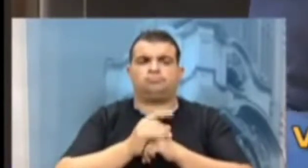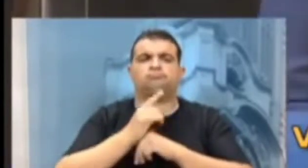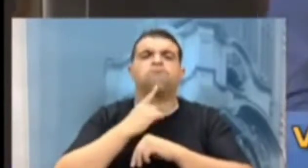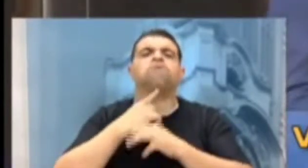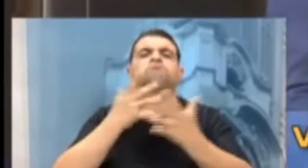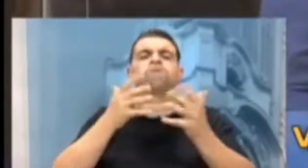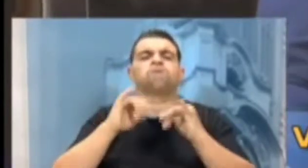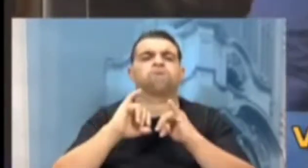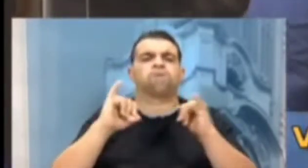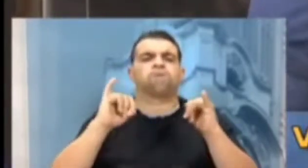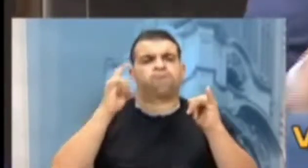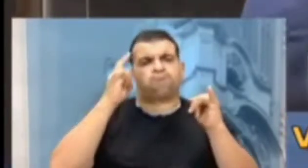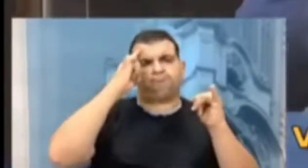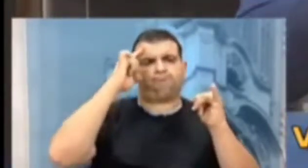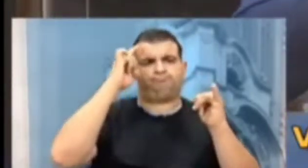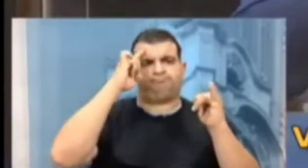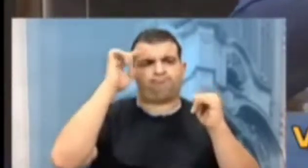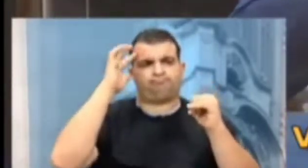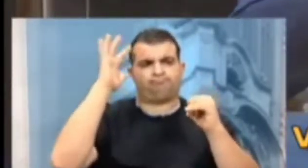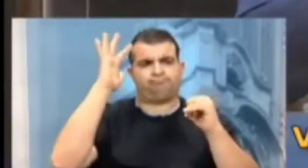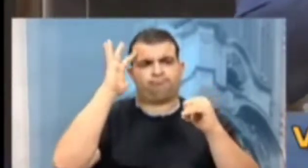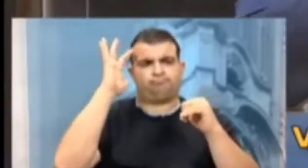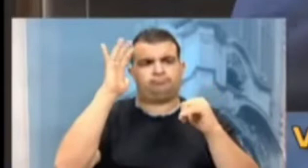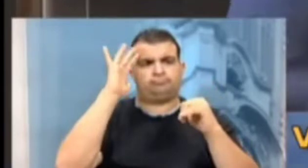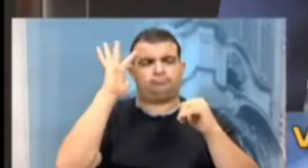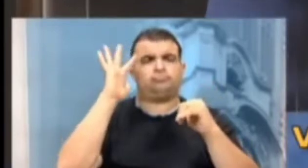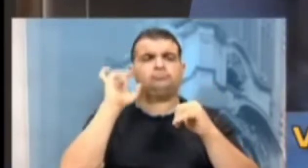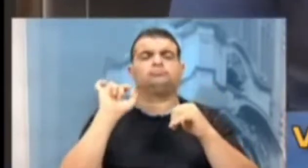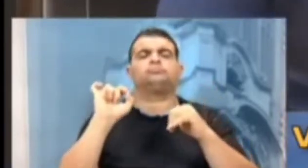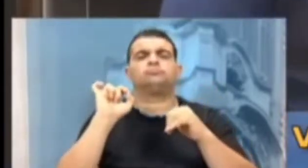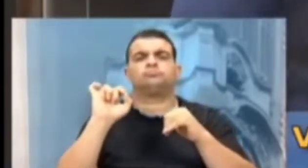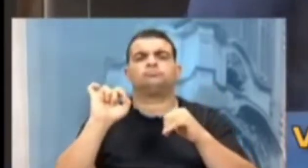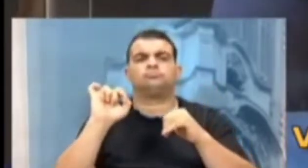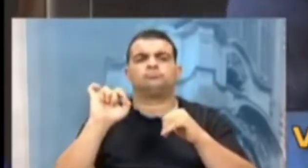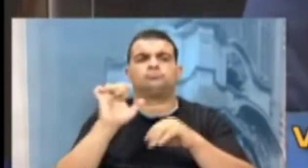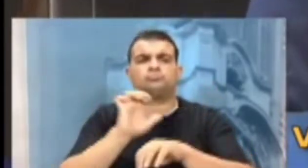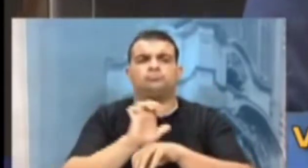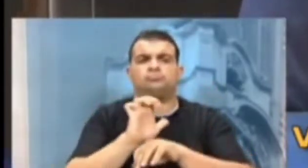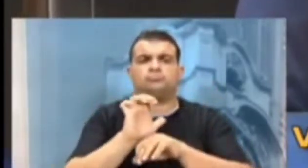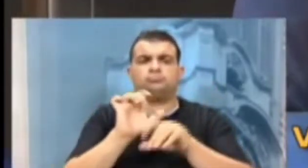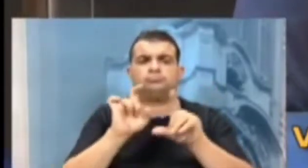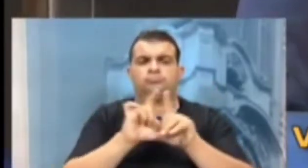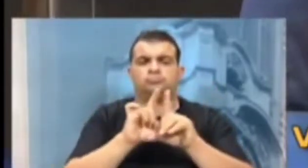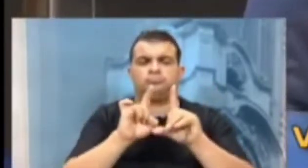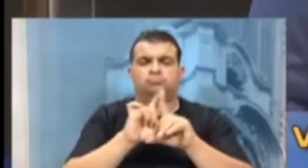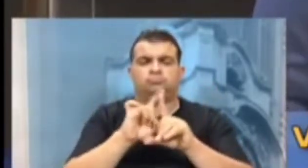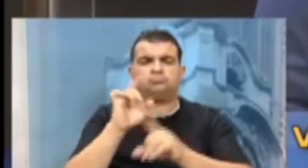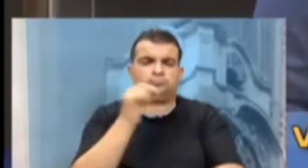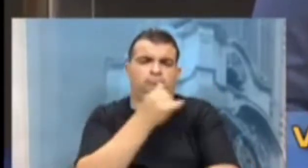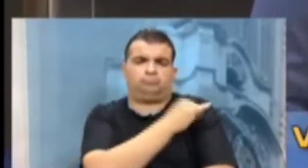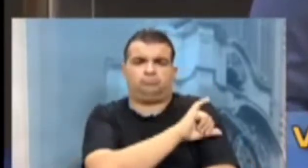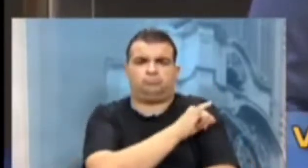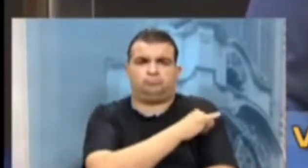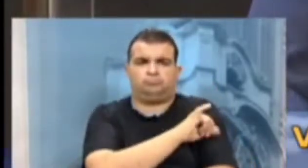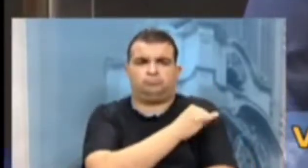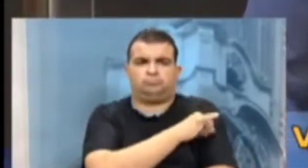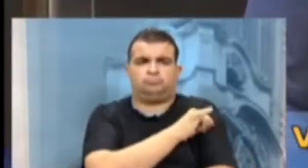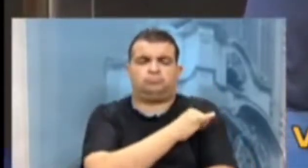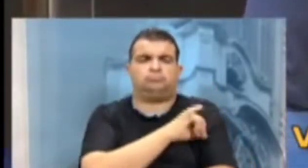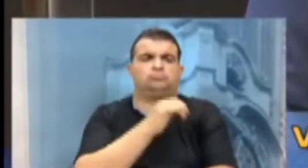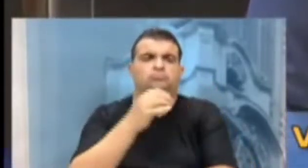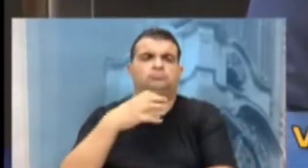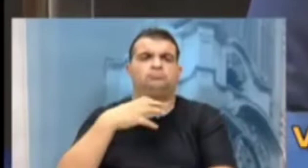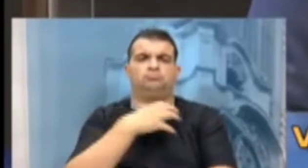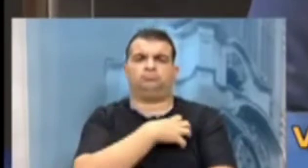trazer uma reflexão sobre o que está acontecendo no nosso estado e que está acontecendo no Rio de Janeiro que